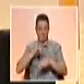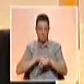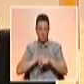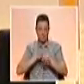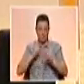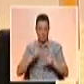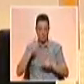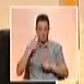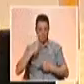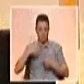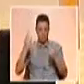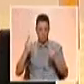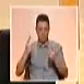uma